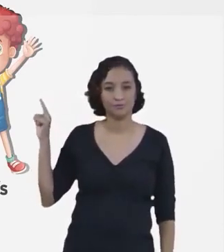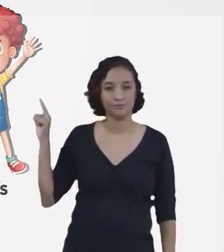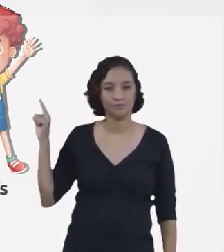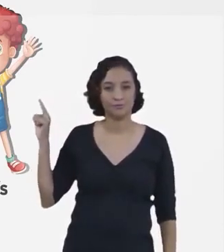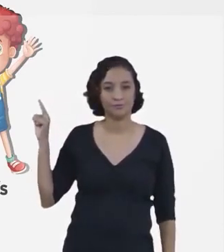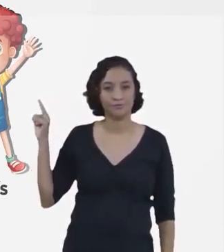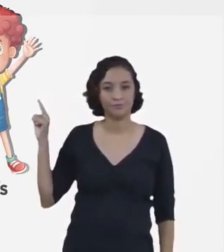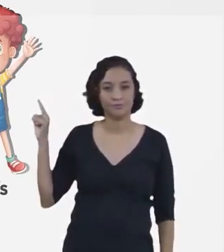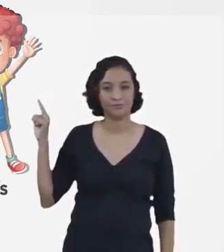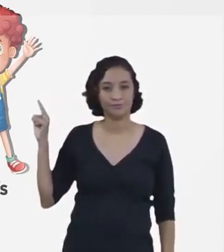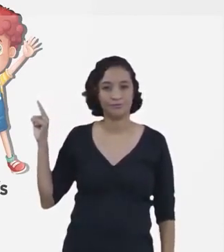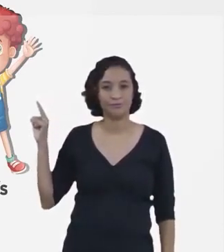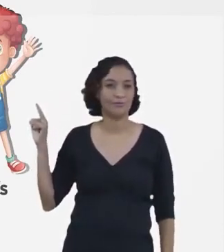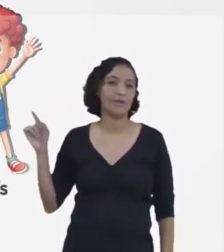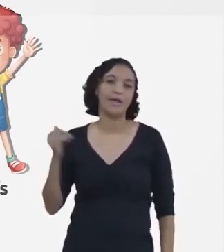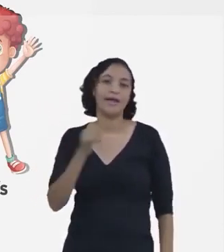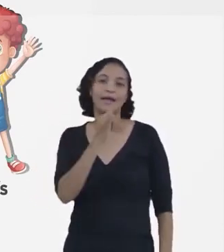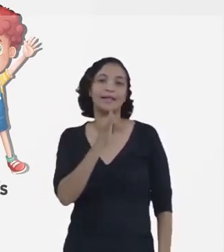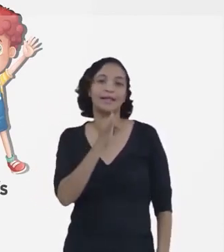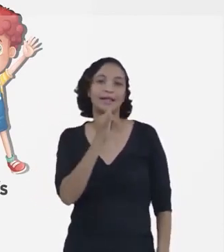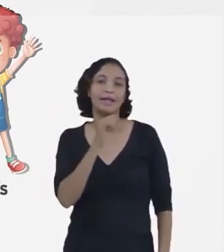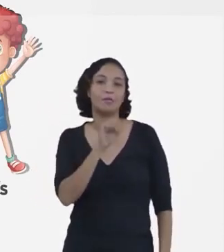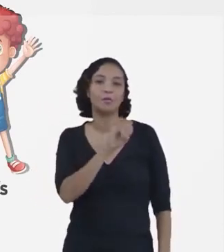fosse numerar aqui, seria o quê?